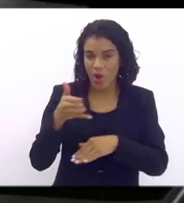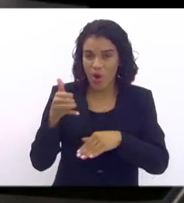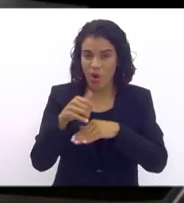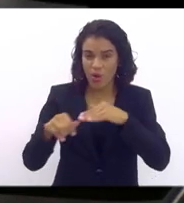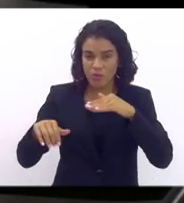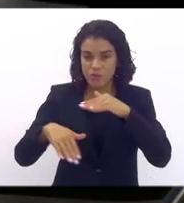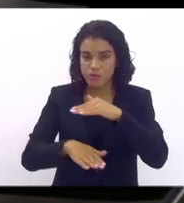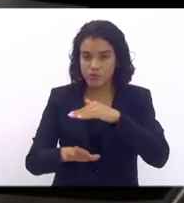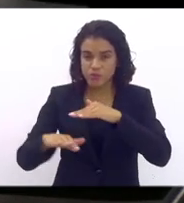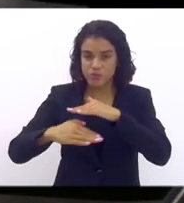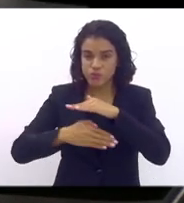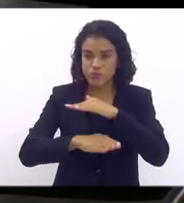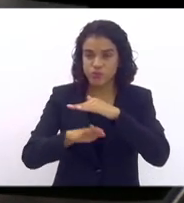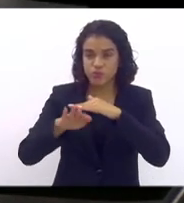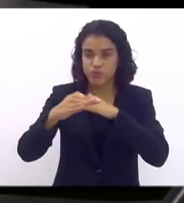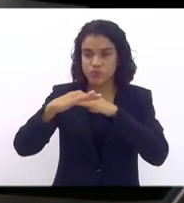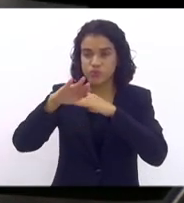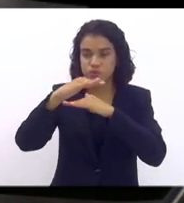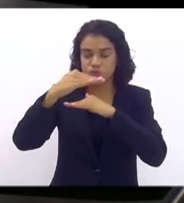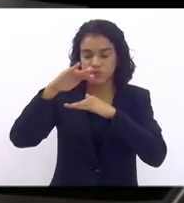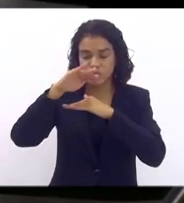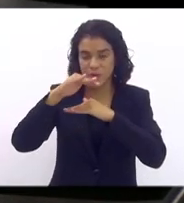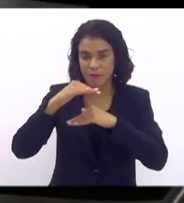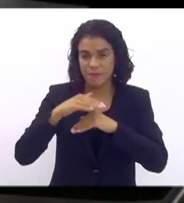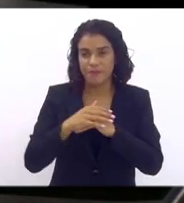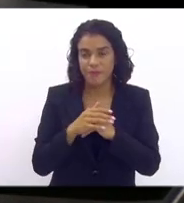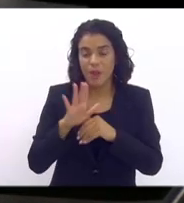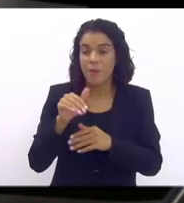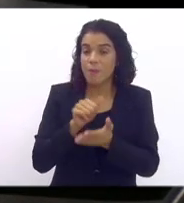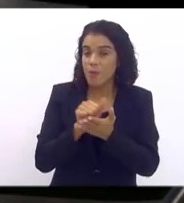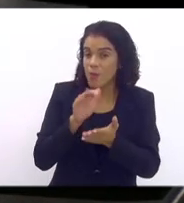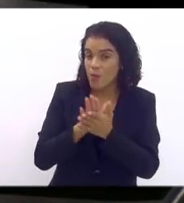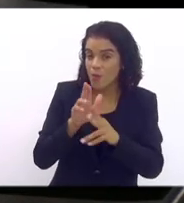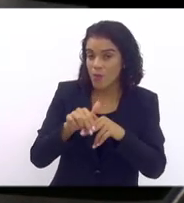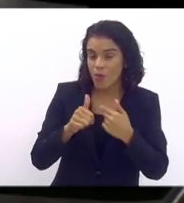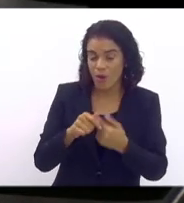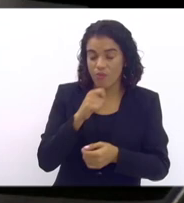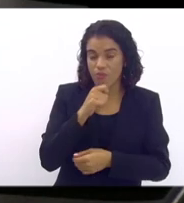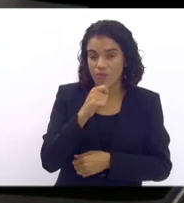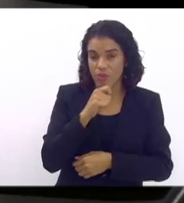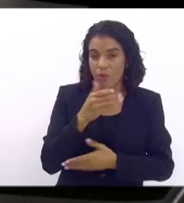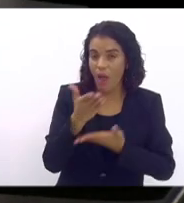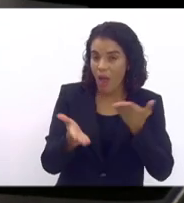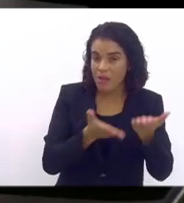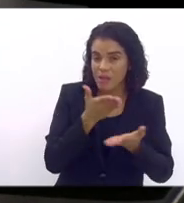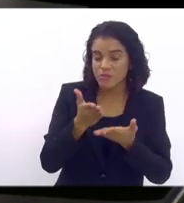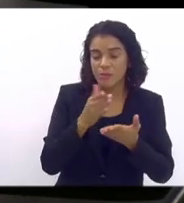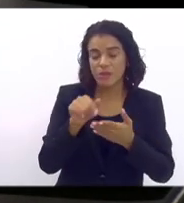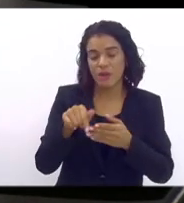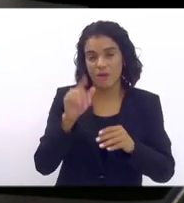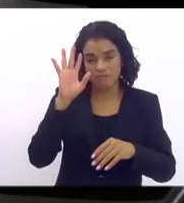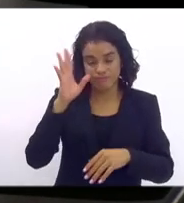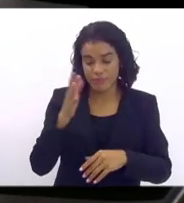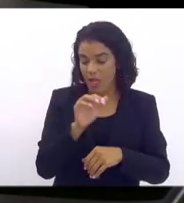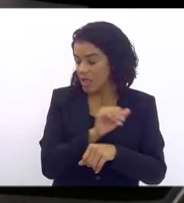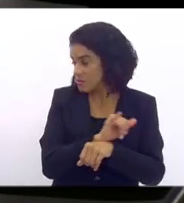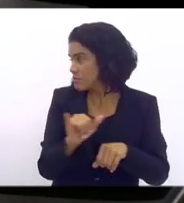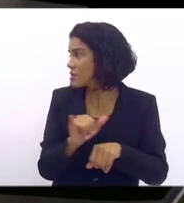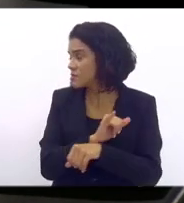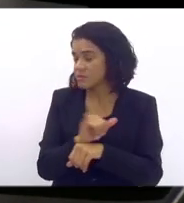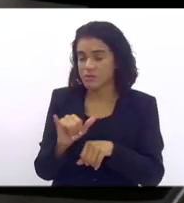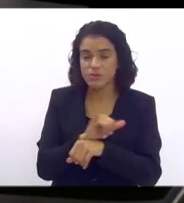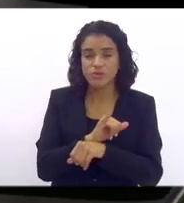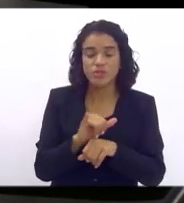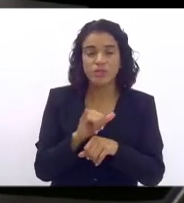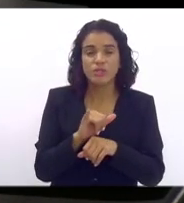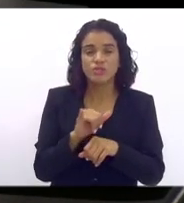Conrad né então a gente multou eles pelo não atendimento aos aspectos de prevenção eles não fizeram nada do que o iné pediu em sermo